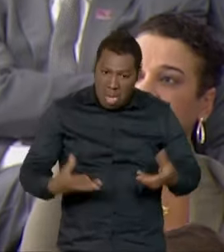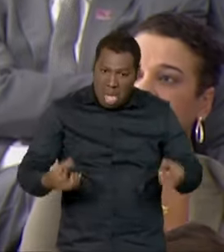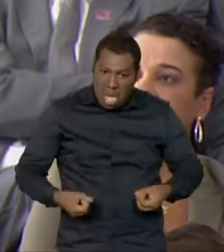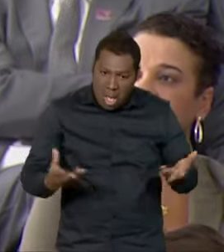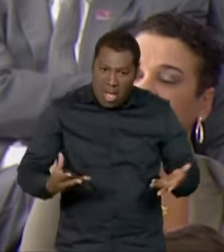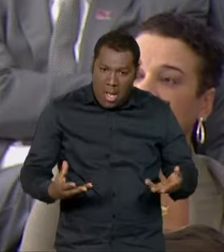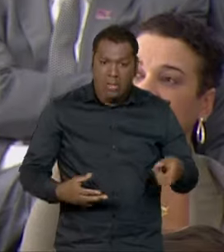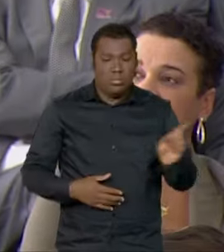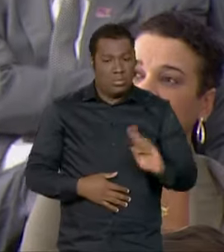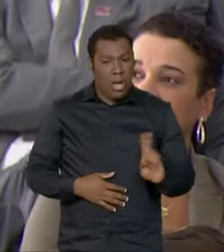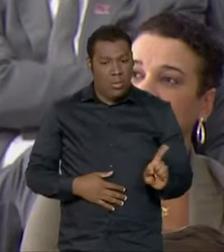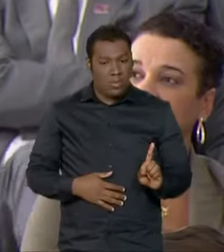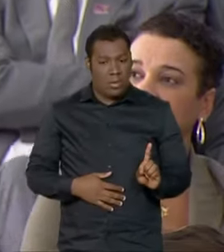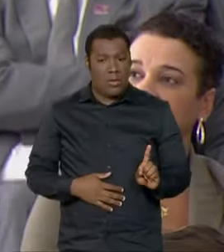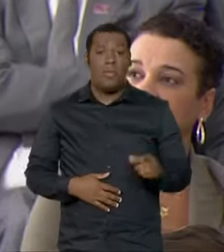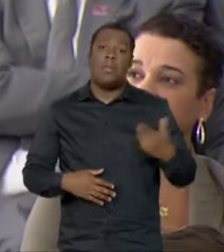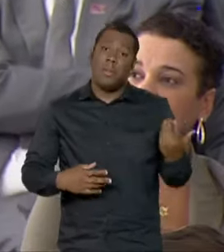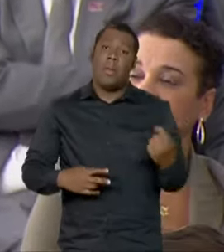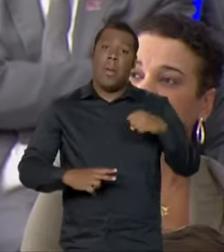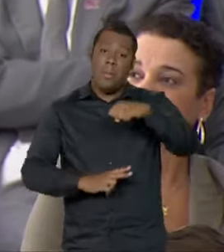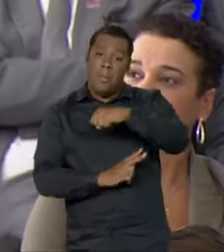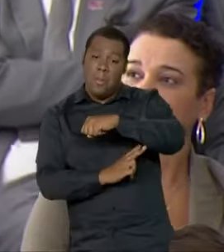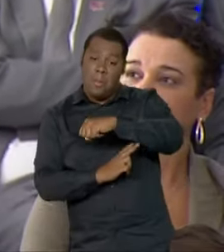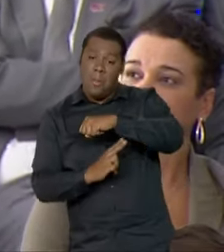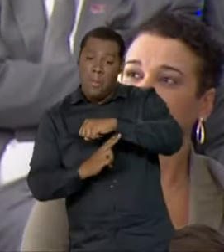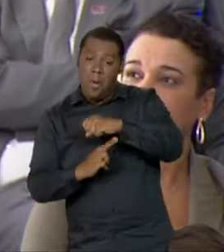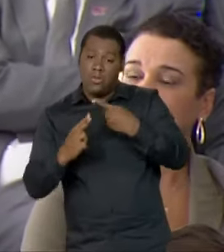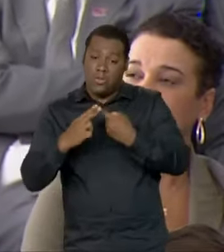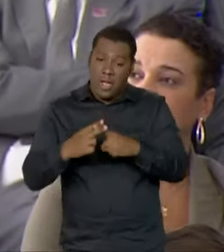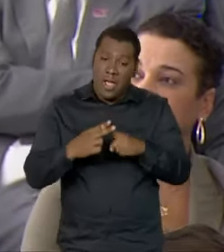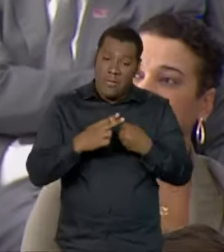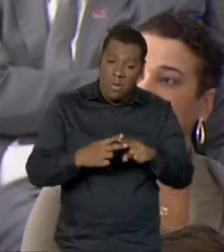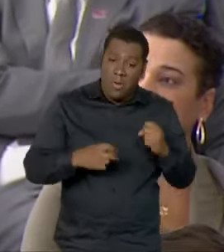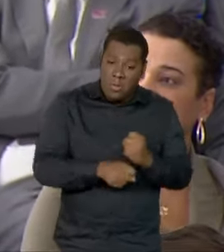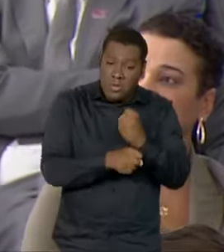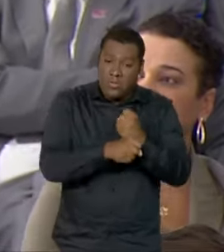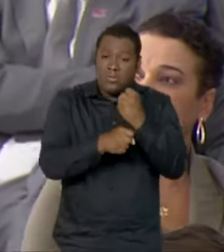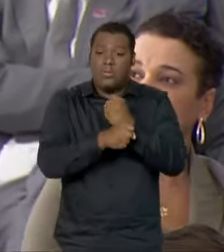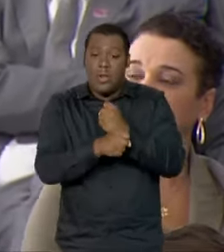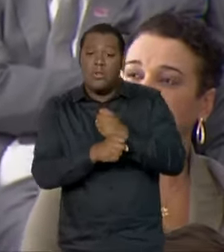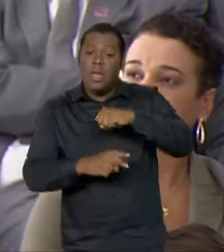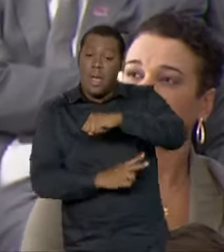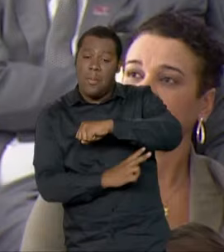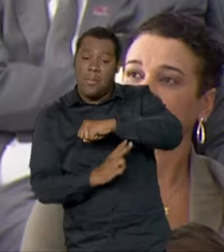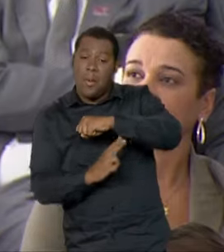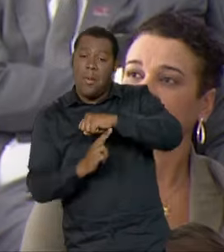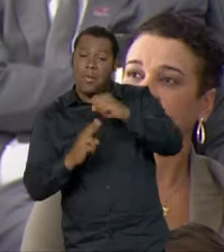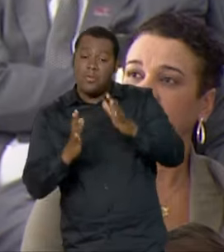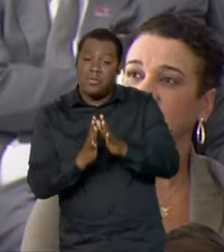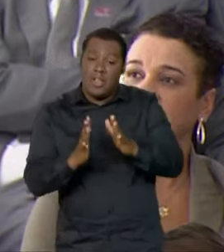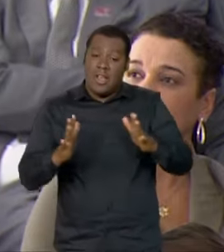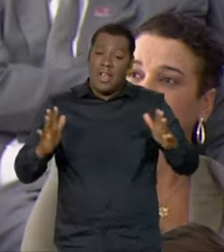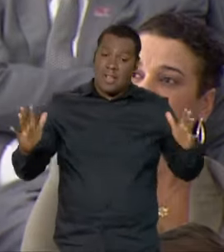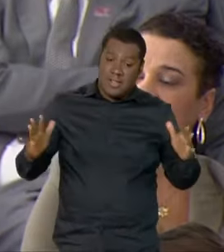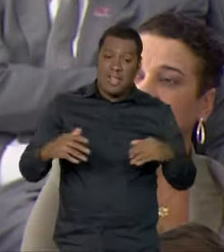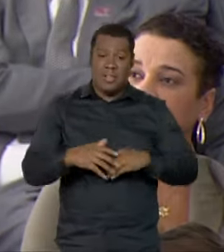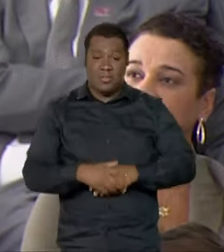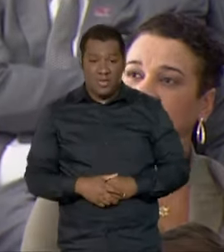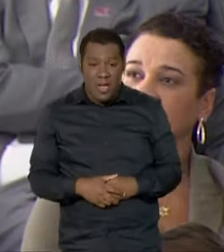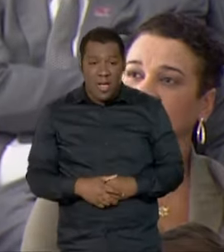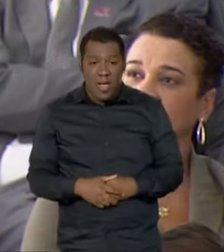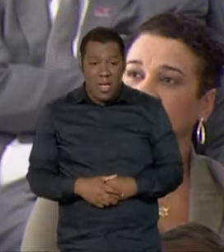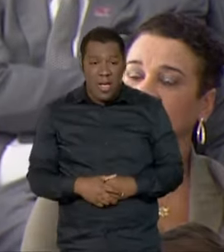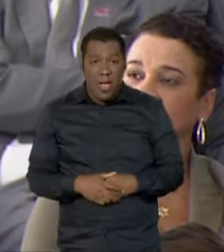aumentar o fluxo de veículo, vai aumentar o fluxo de carga, vai diminuir o tempo e vai gerar um dividendo para o país, vai gerar um lucro